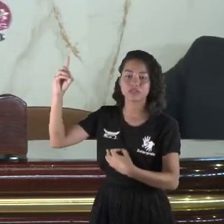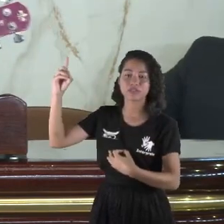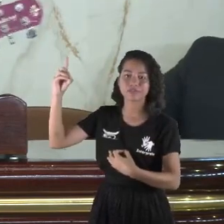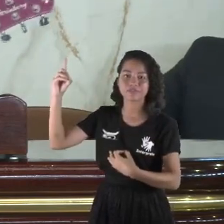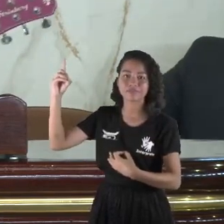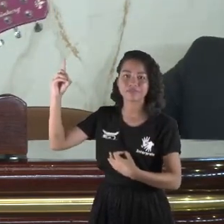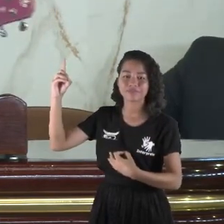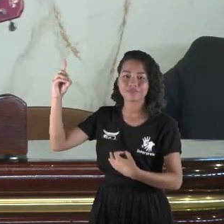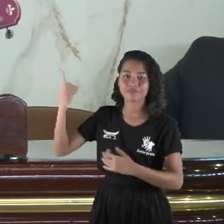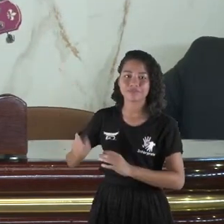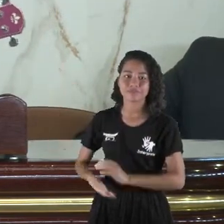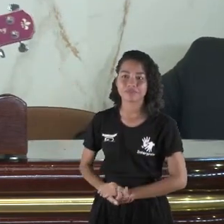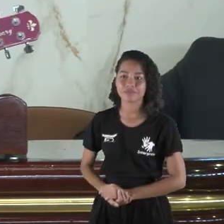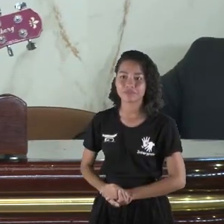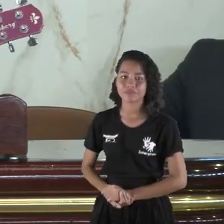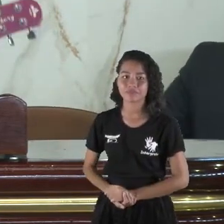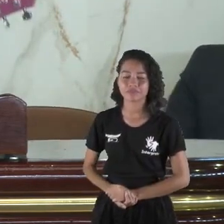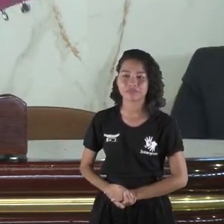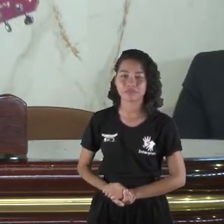Aleluia, Jesus.